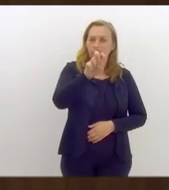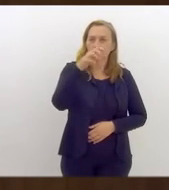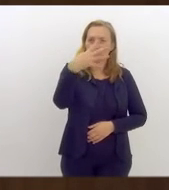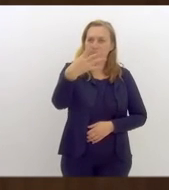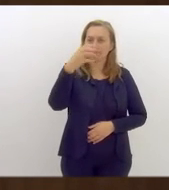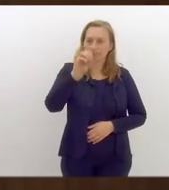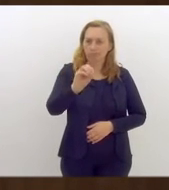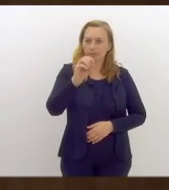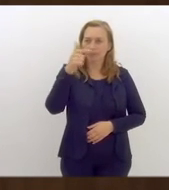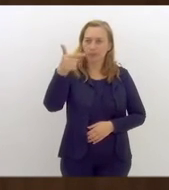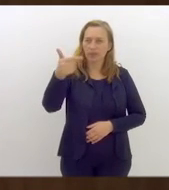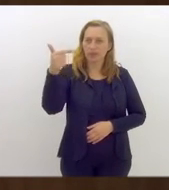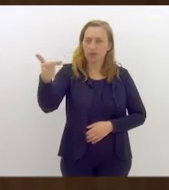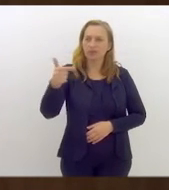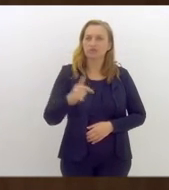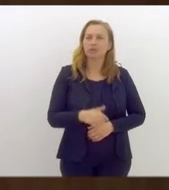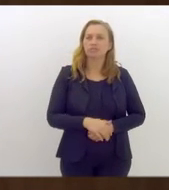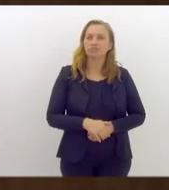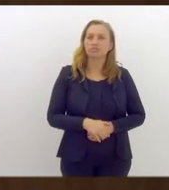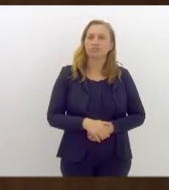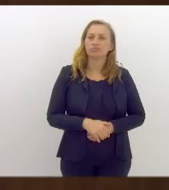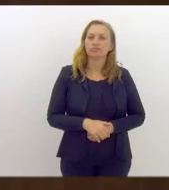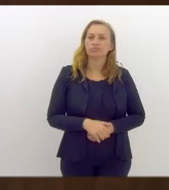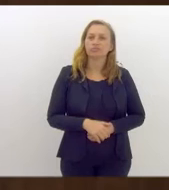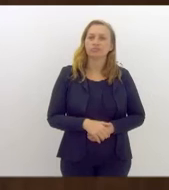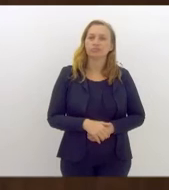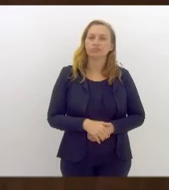1540 de 2022,